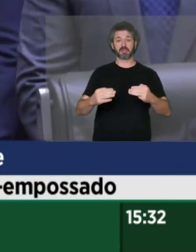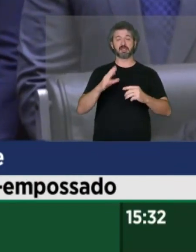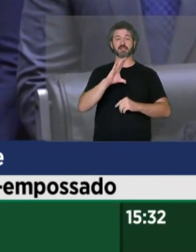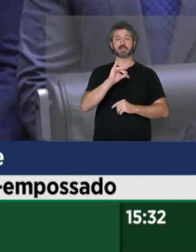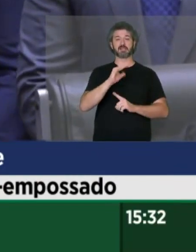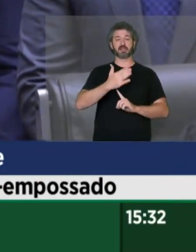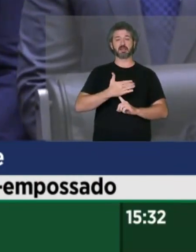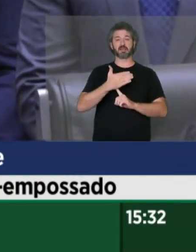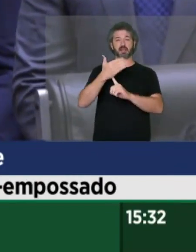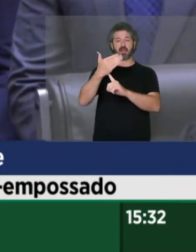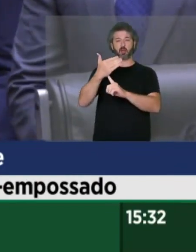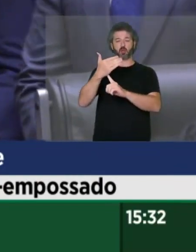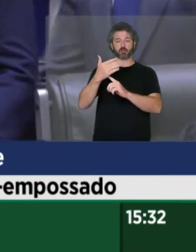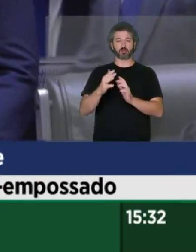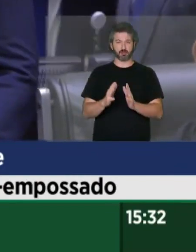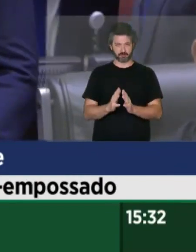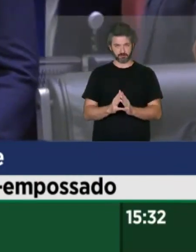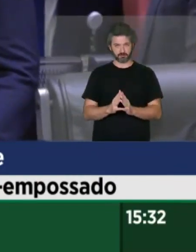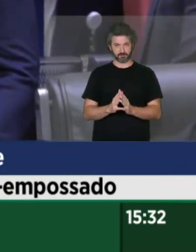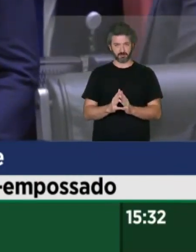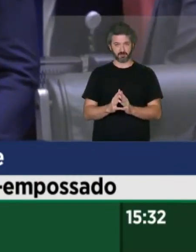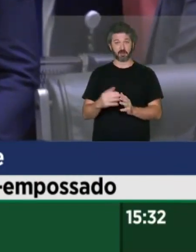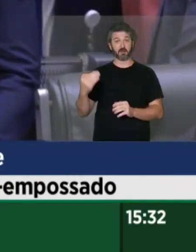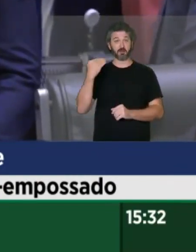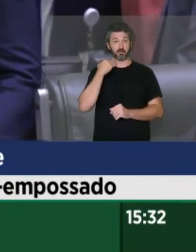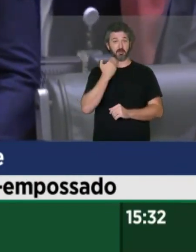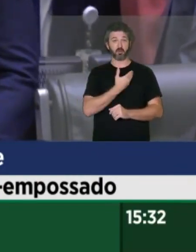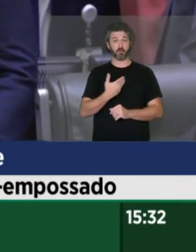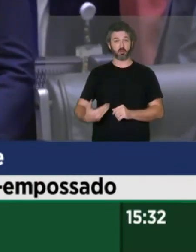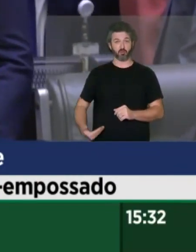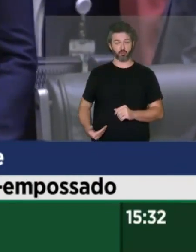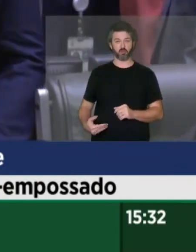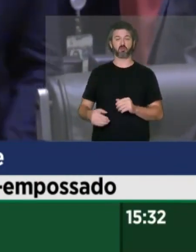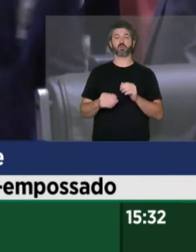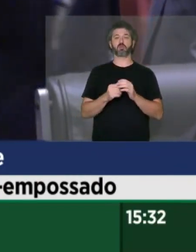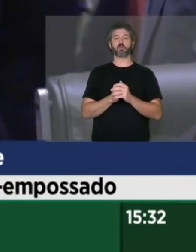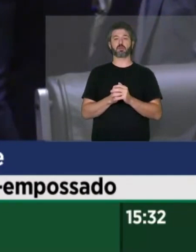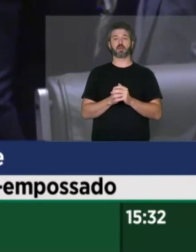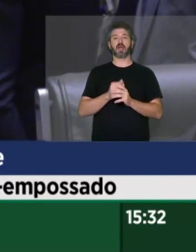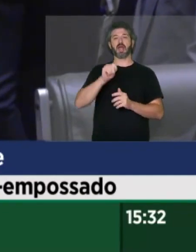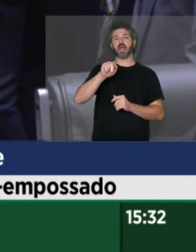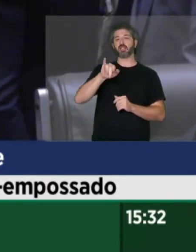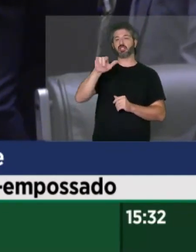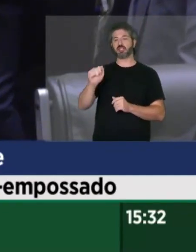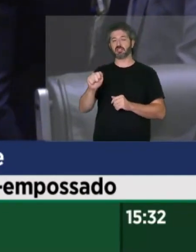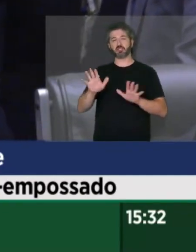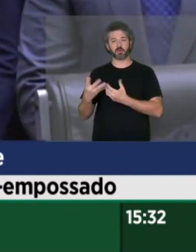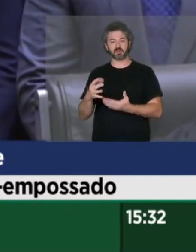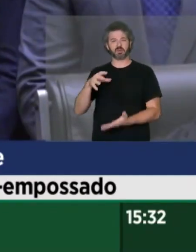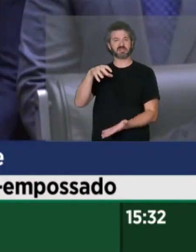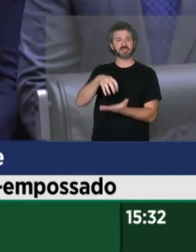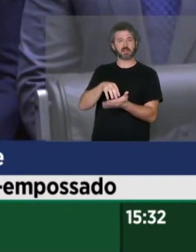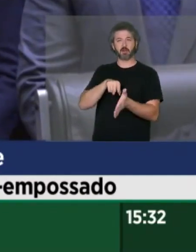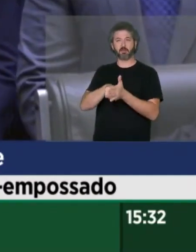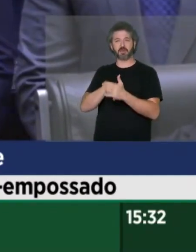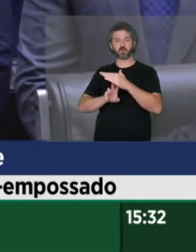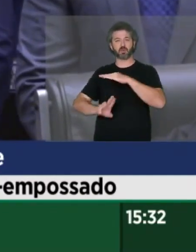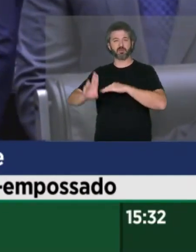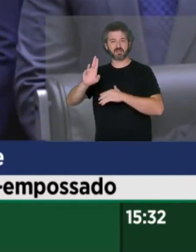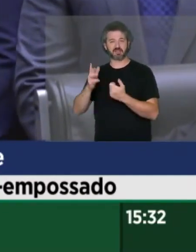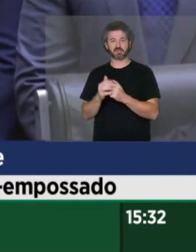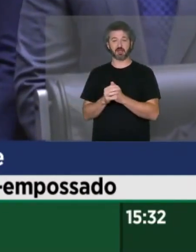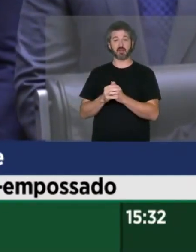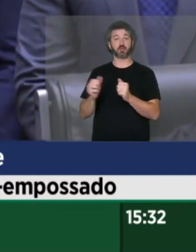e inovação os bancos públicos estatais agência de fomento a pesquisa o presidente